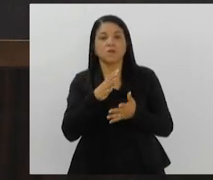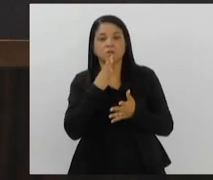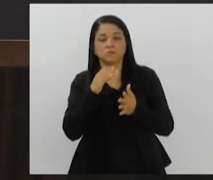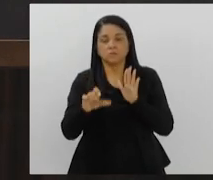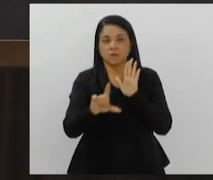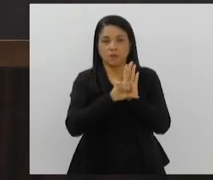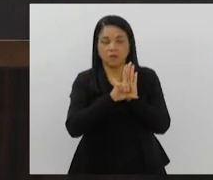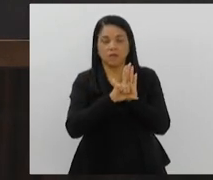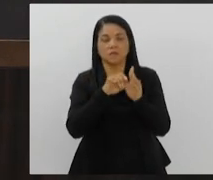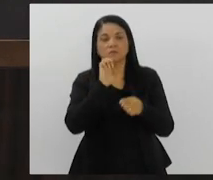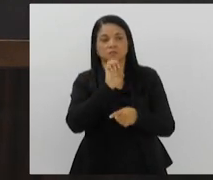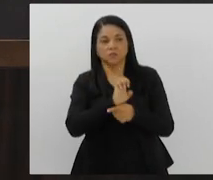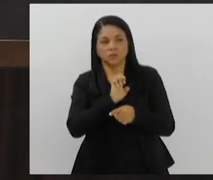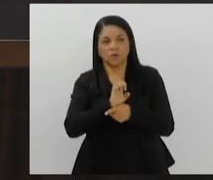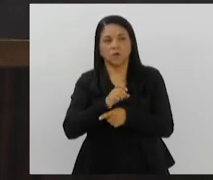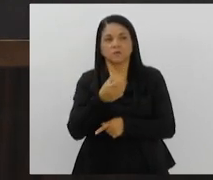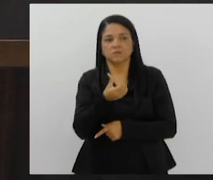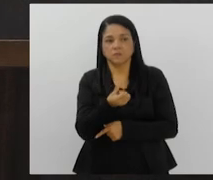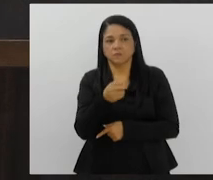número